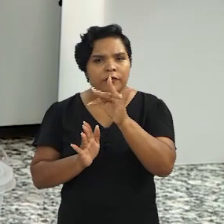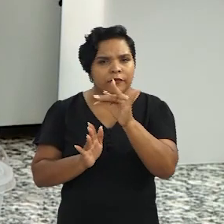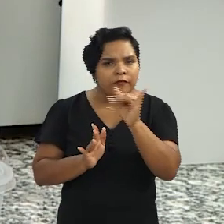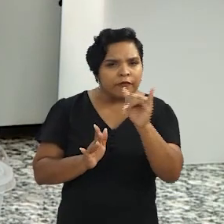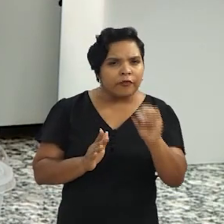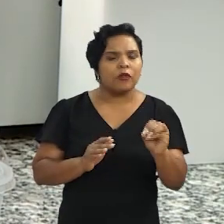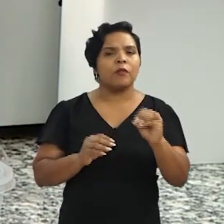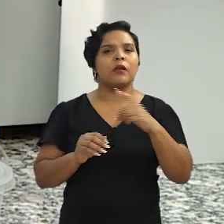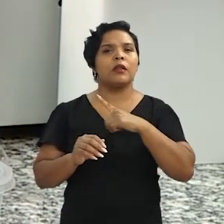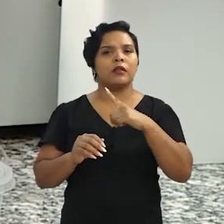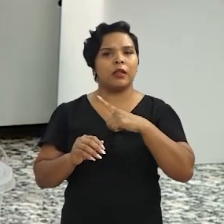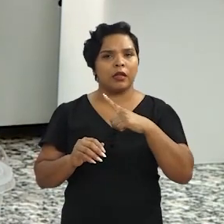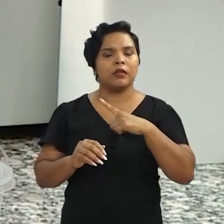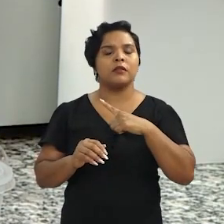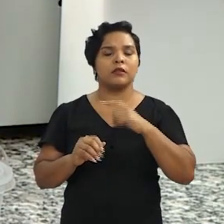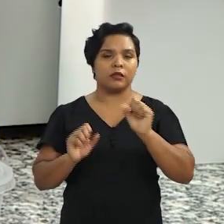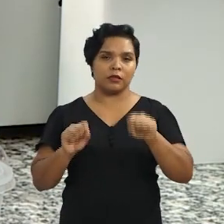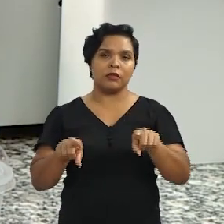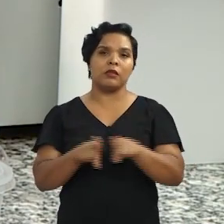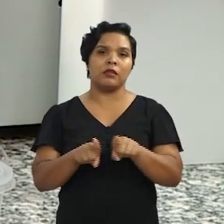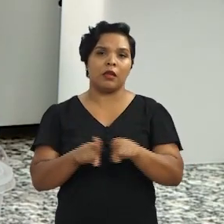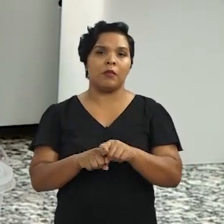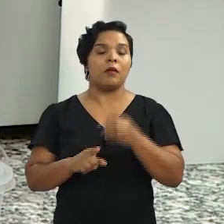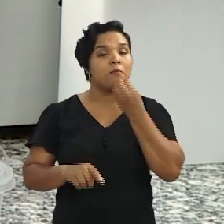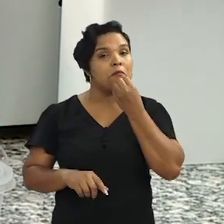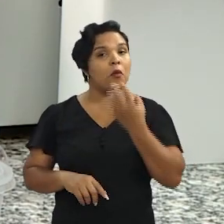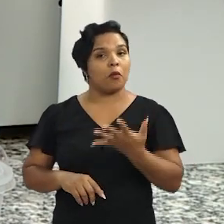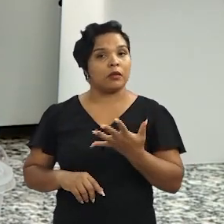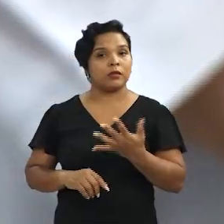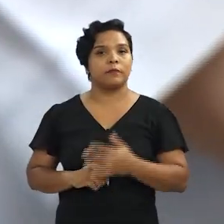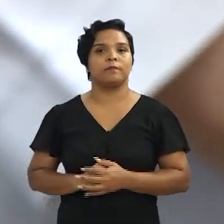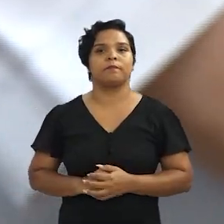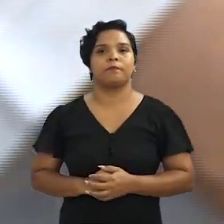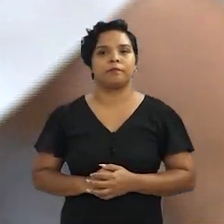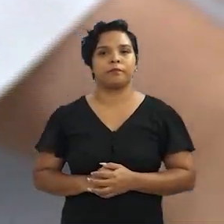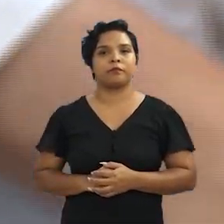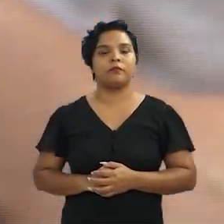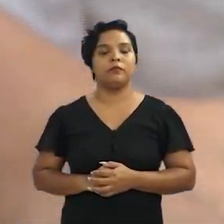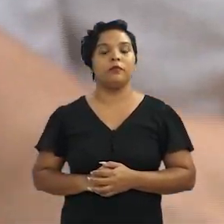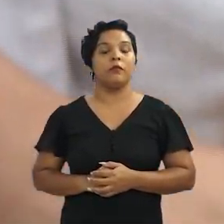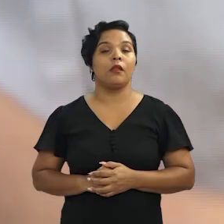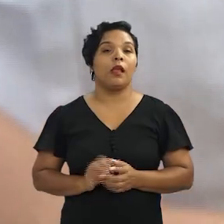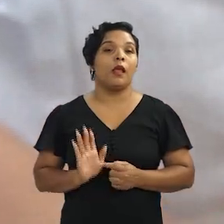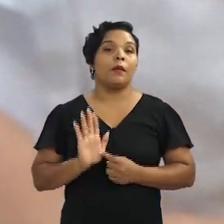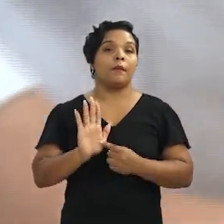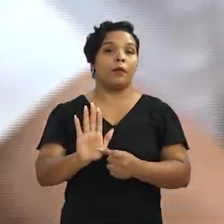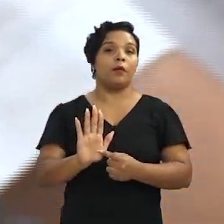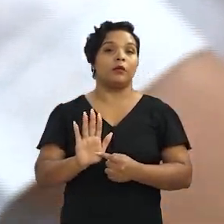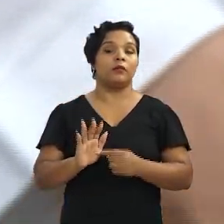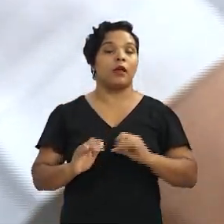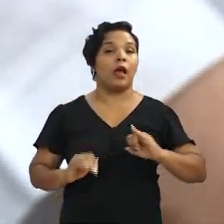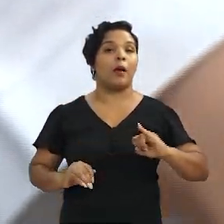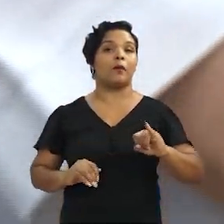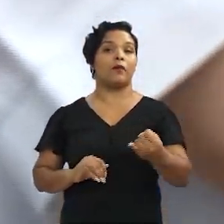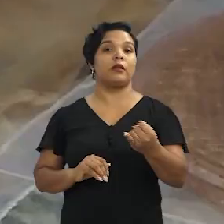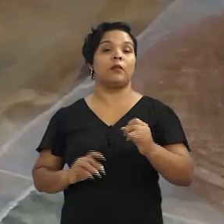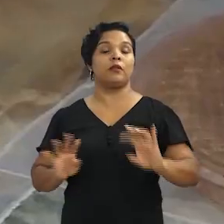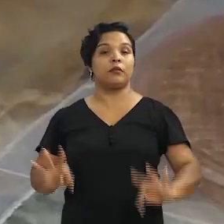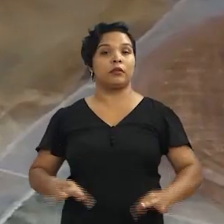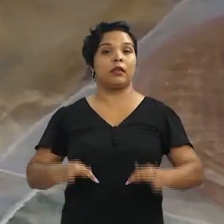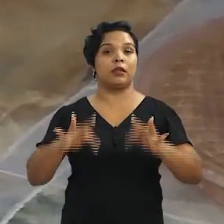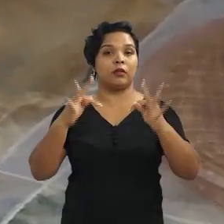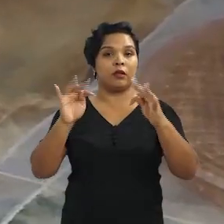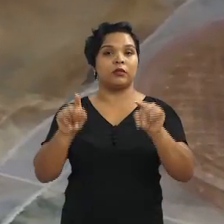esse filme ele tem propriedades antimicrobianas. E propriedades muito boas. A invenção destaca-se como uma alternativa de